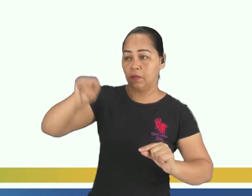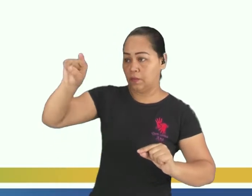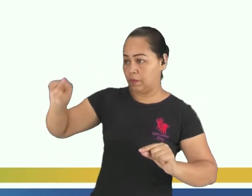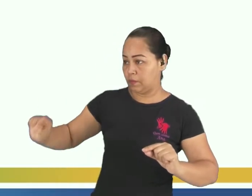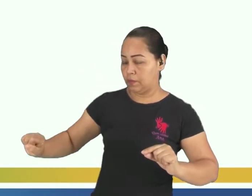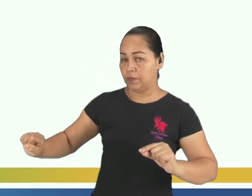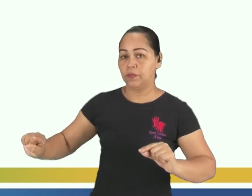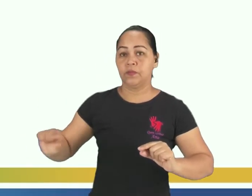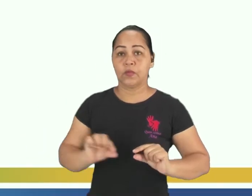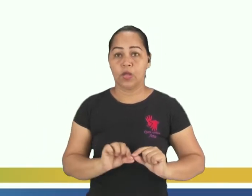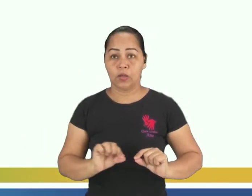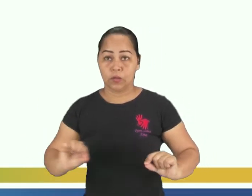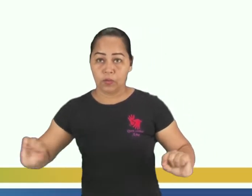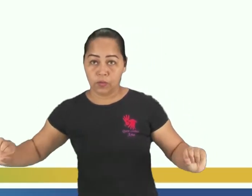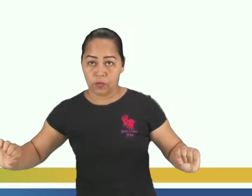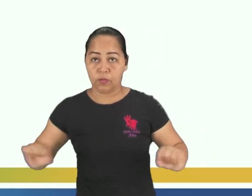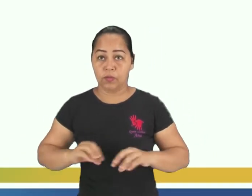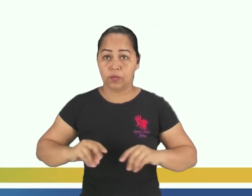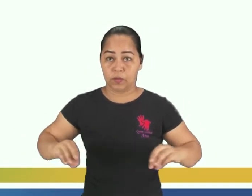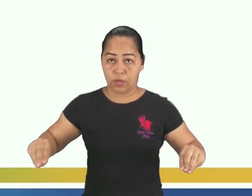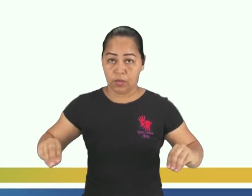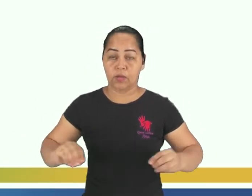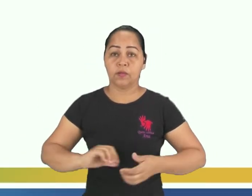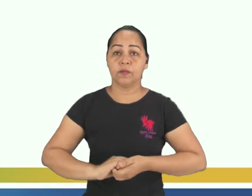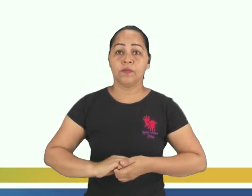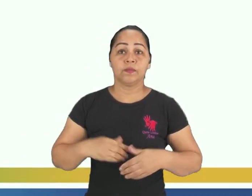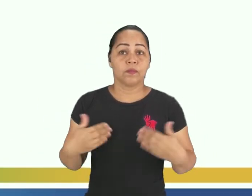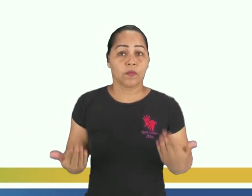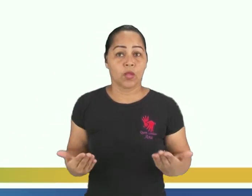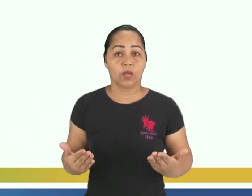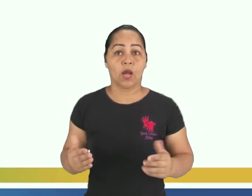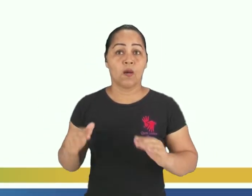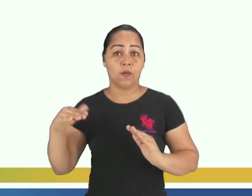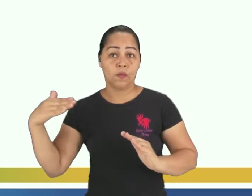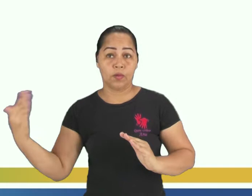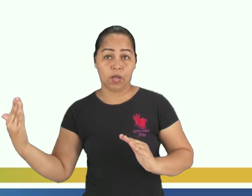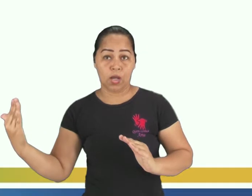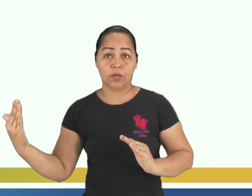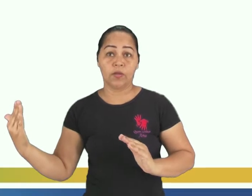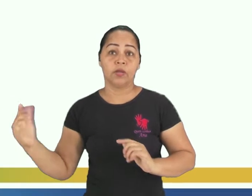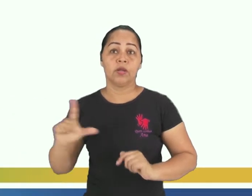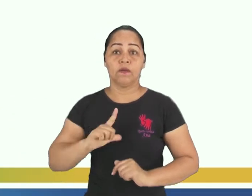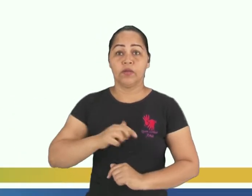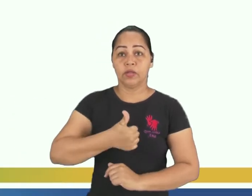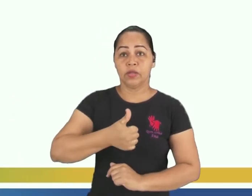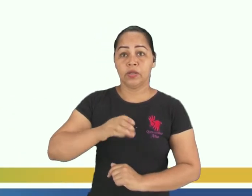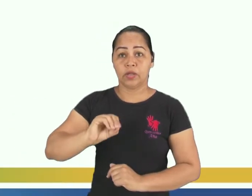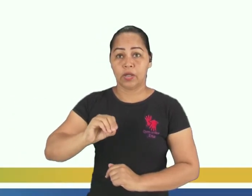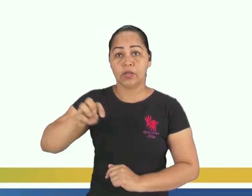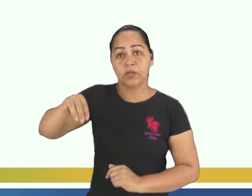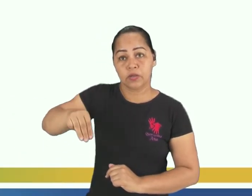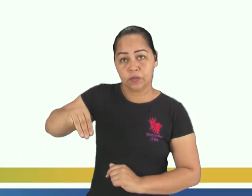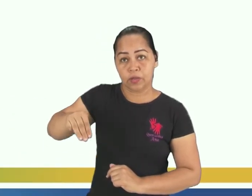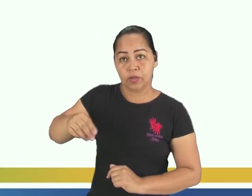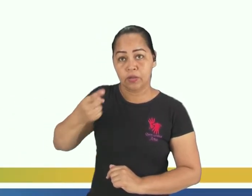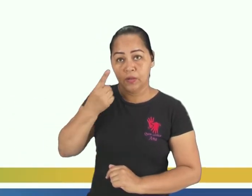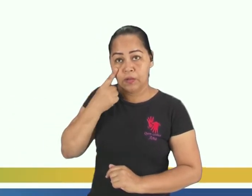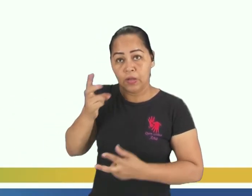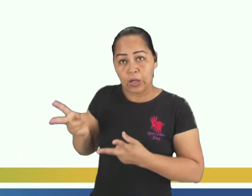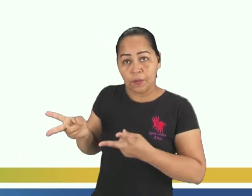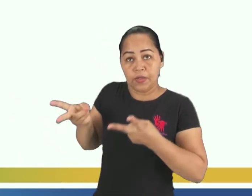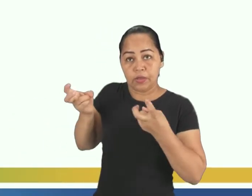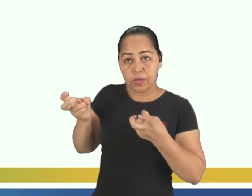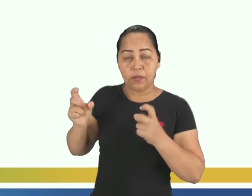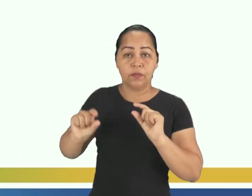terreno. Quer dizer que o lado desse terreno vai medir 10 metros. Observe que a questão indica